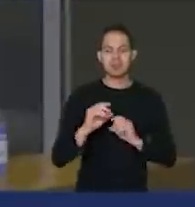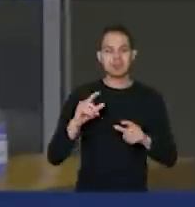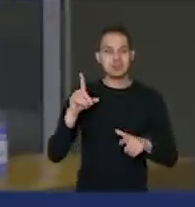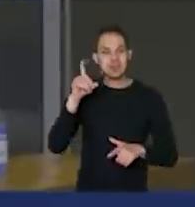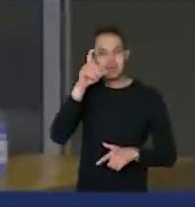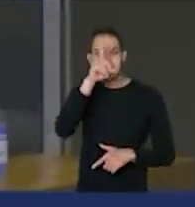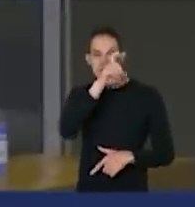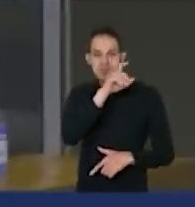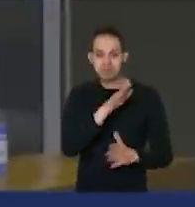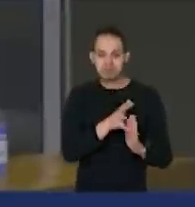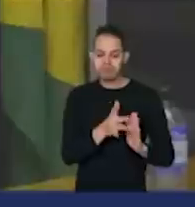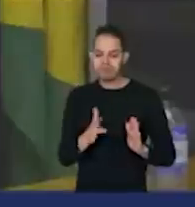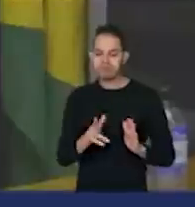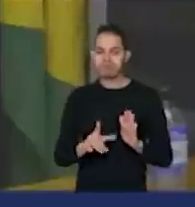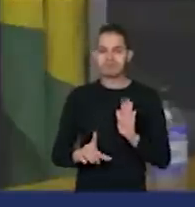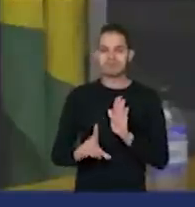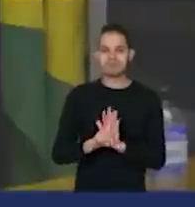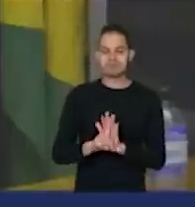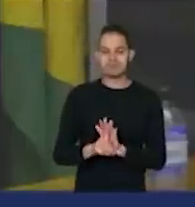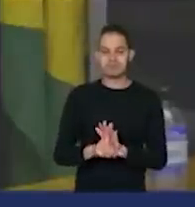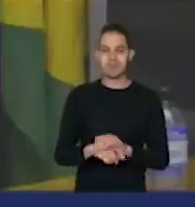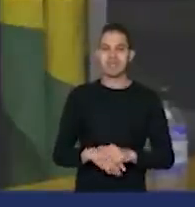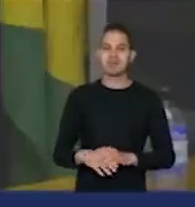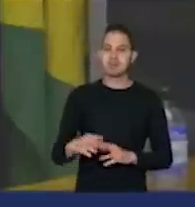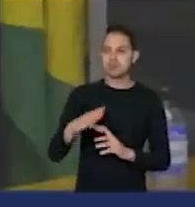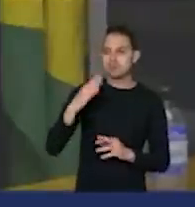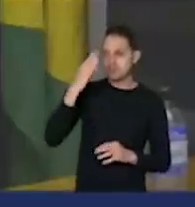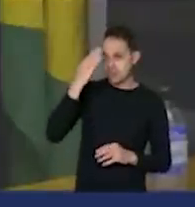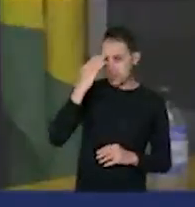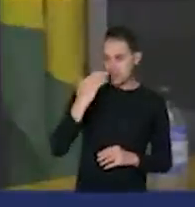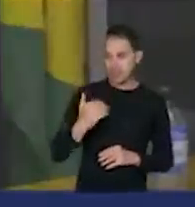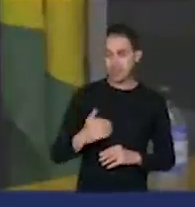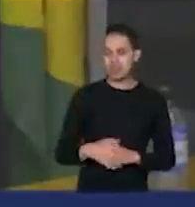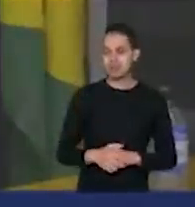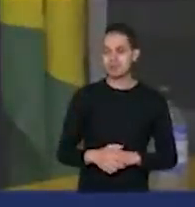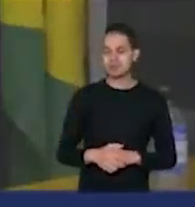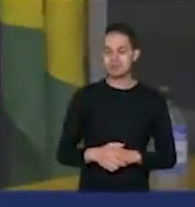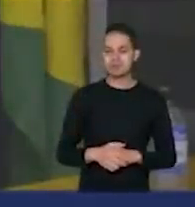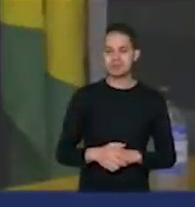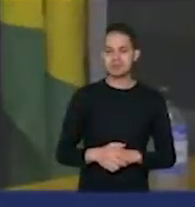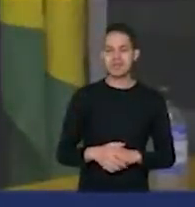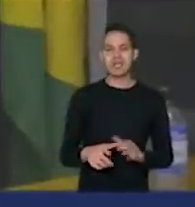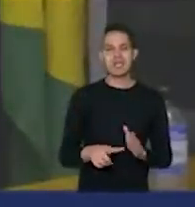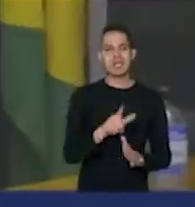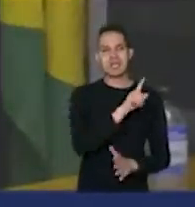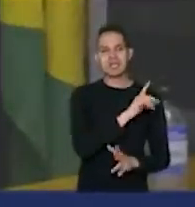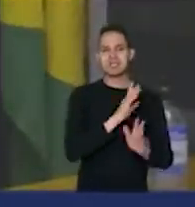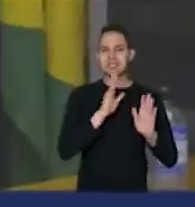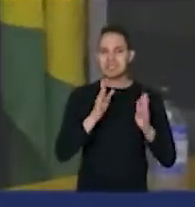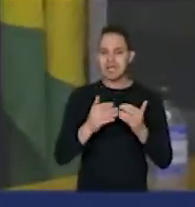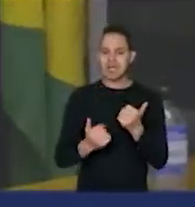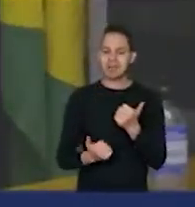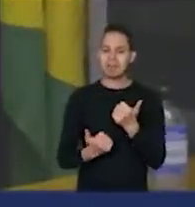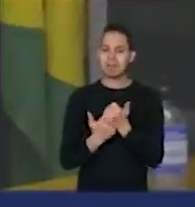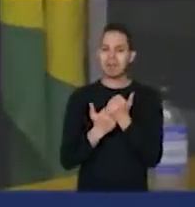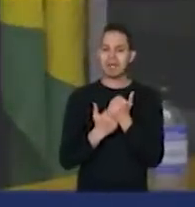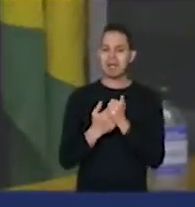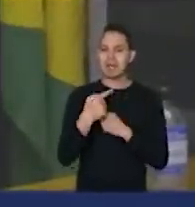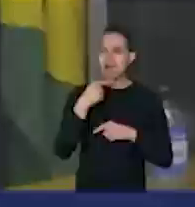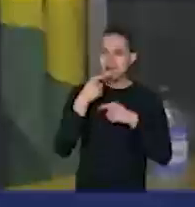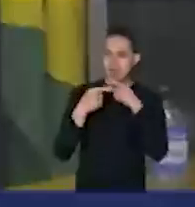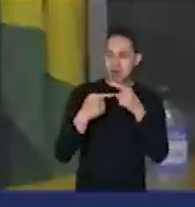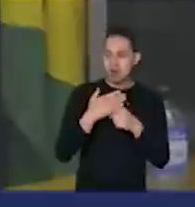legislativo se encontra. Apesar de saber que há amplos precedentes que amparam minha questão de ordem, que